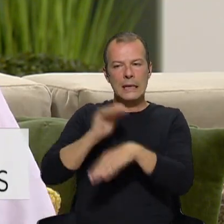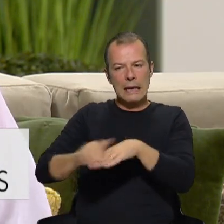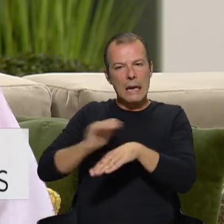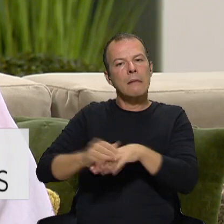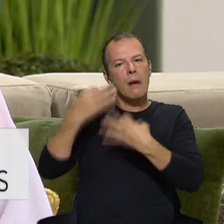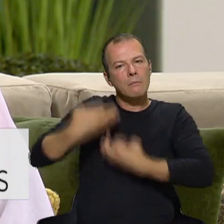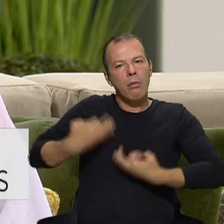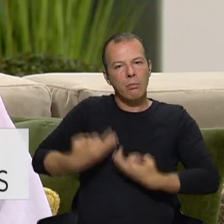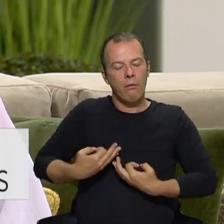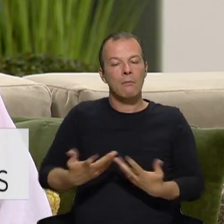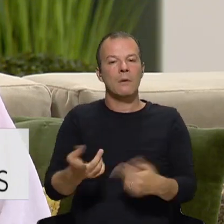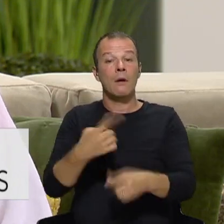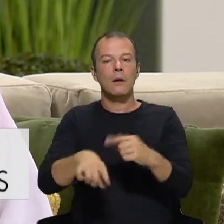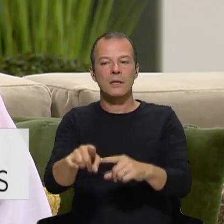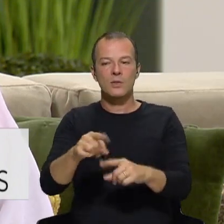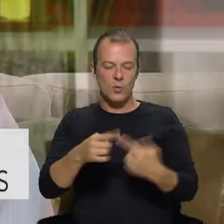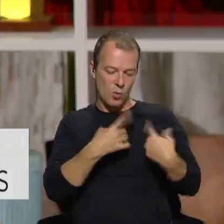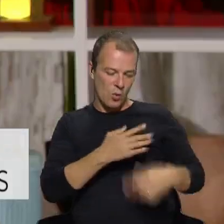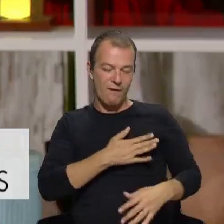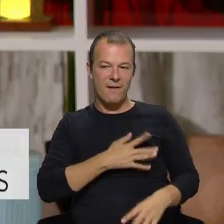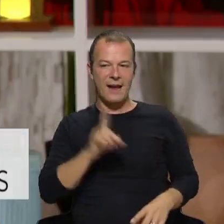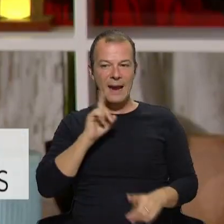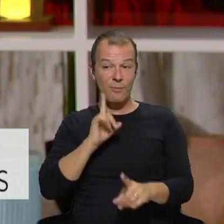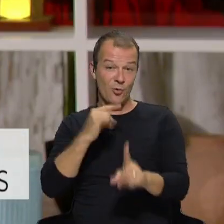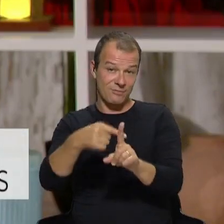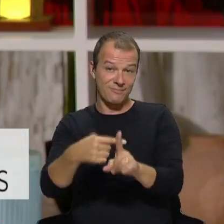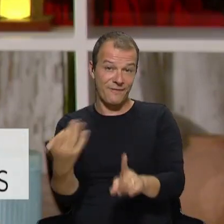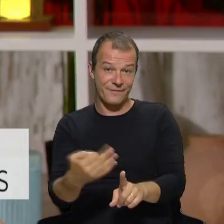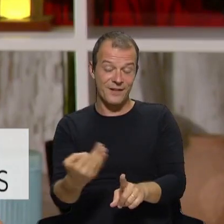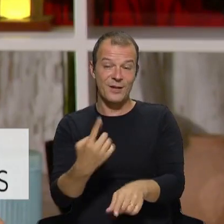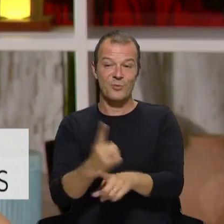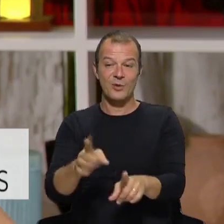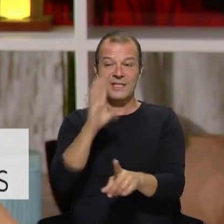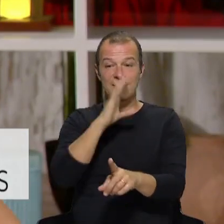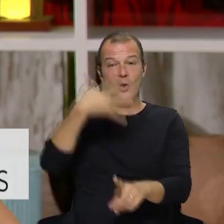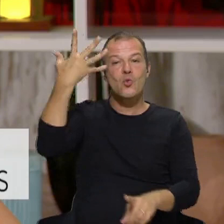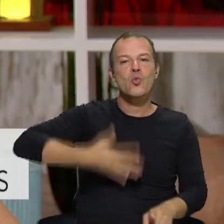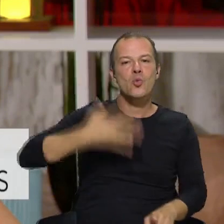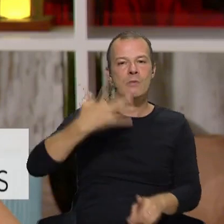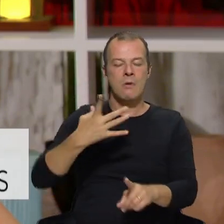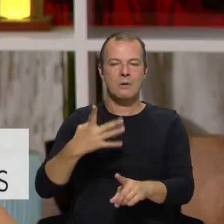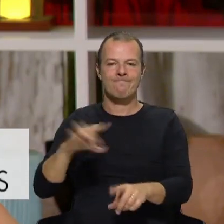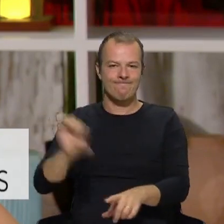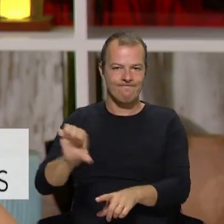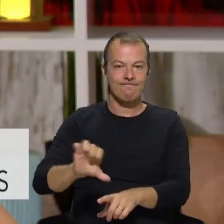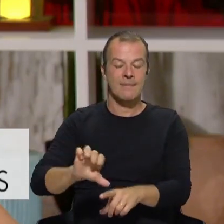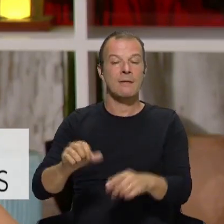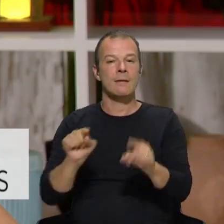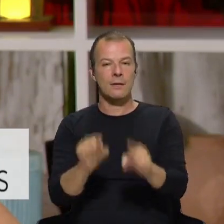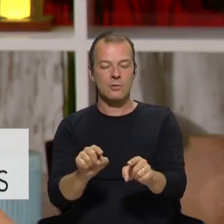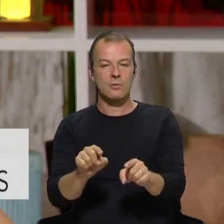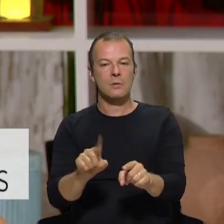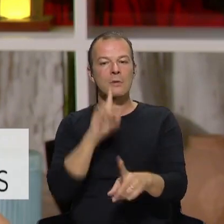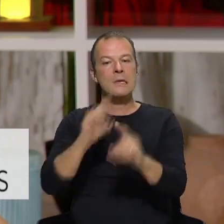acarinharem. E no fundo isso para o teu coração também é muito bom, não é? Porque sim. Se houve alguns dias menos bons, estes acabam